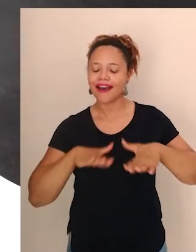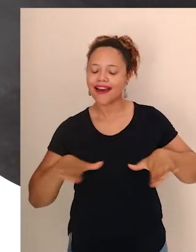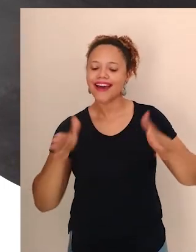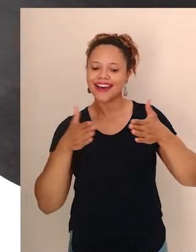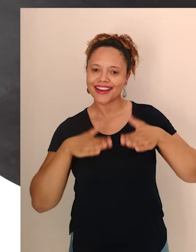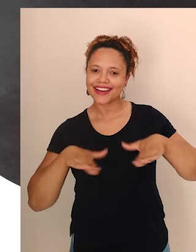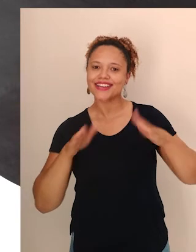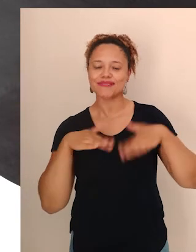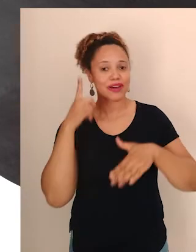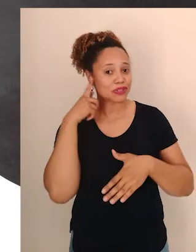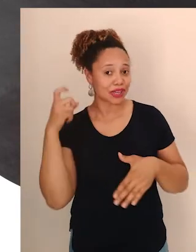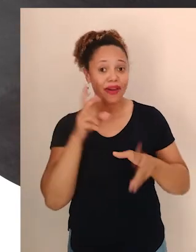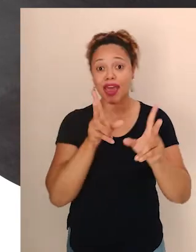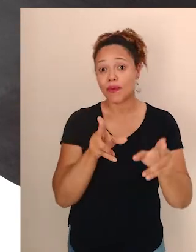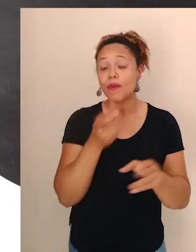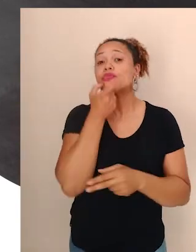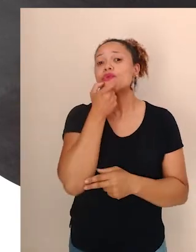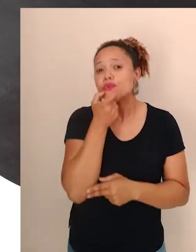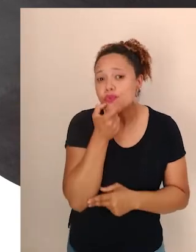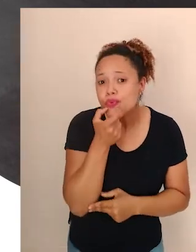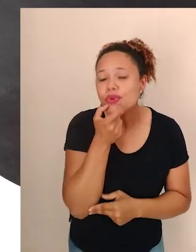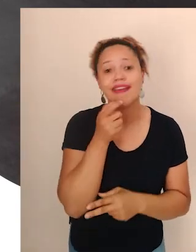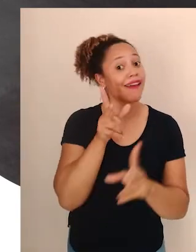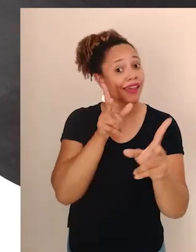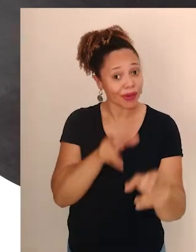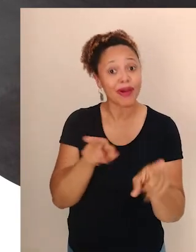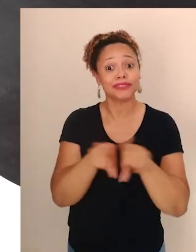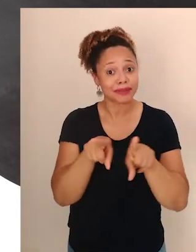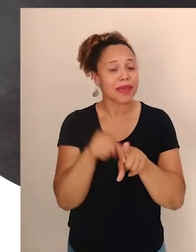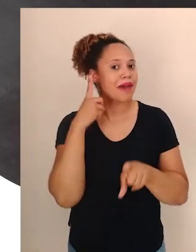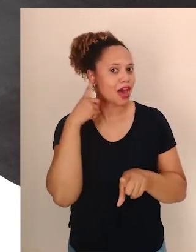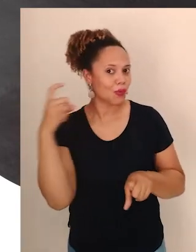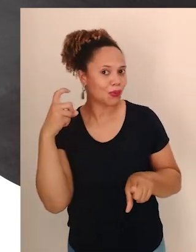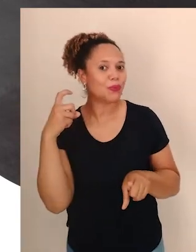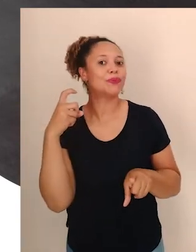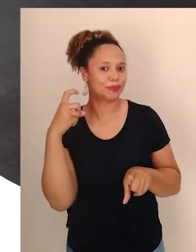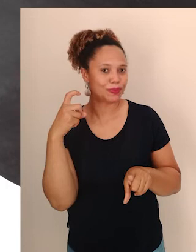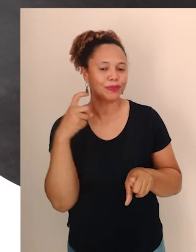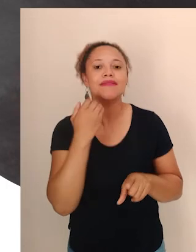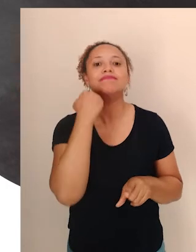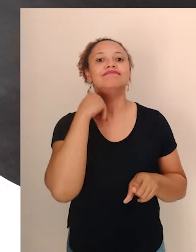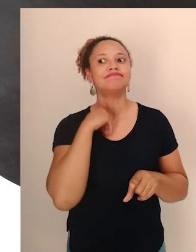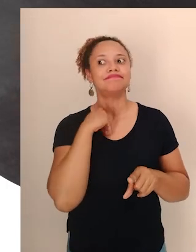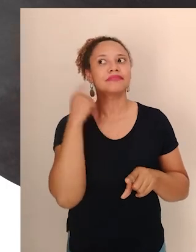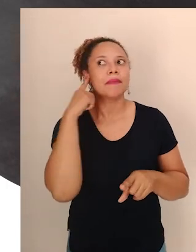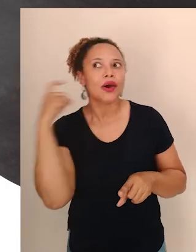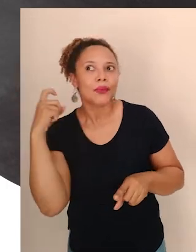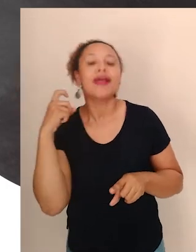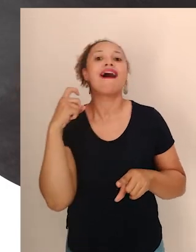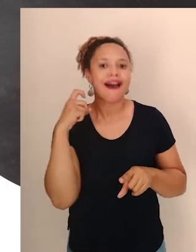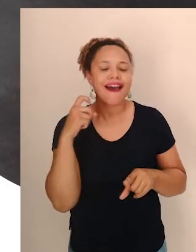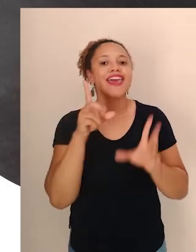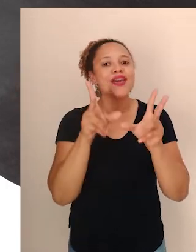bem parecido com o jeito que a gente faz para assobiar também. A diferença é que no assobio, o som também é gerado na boca. E aqui